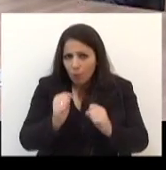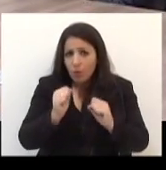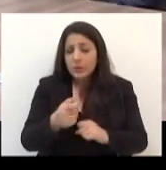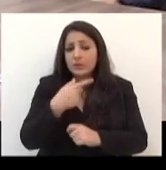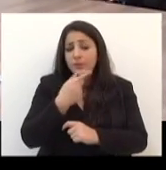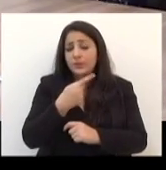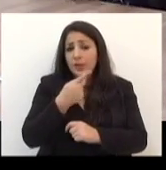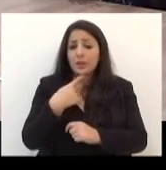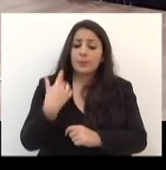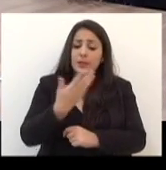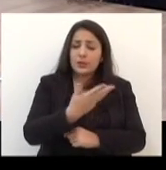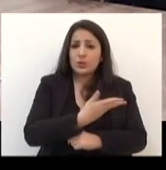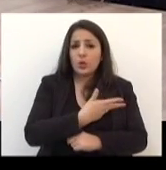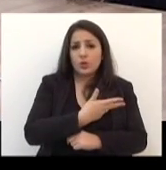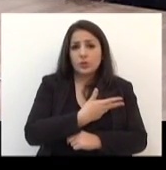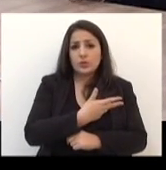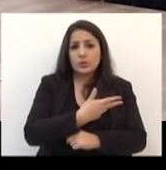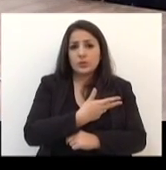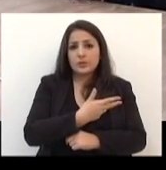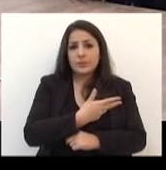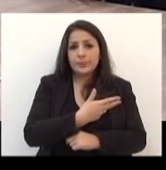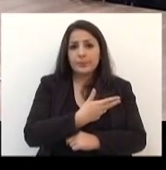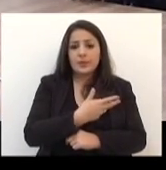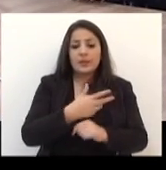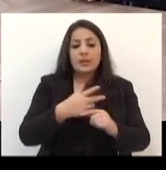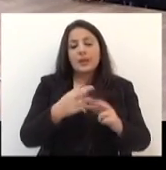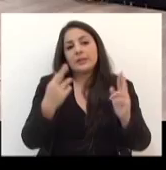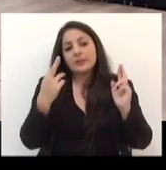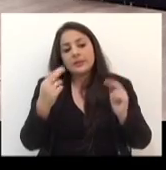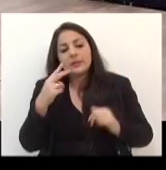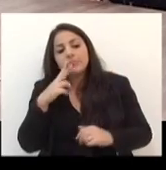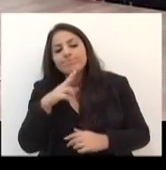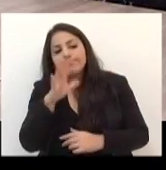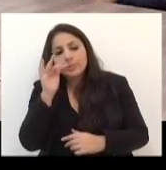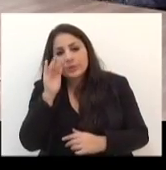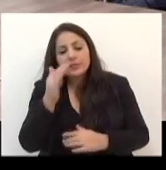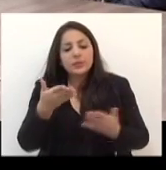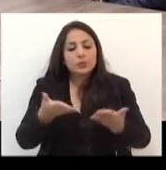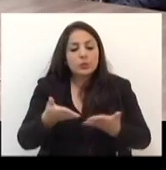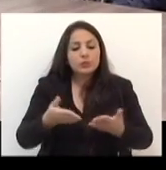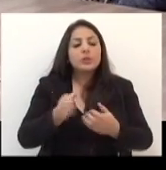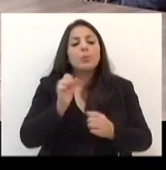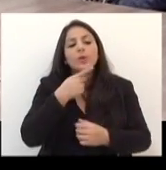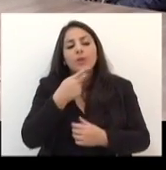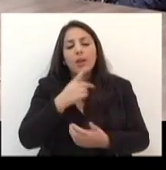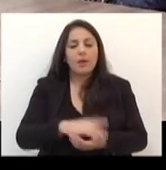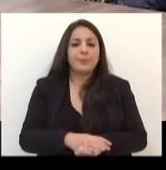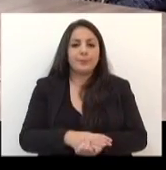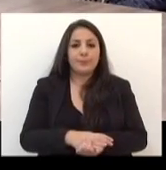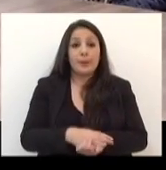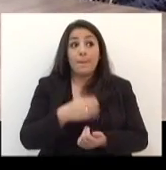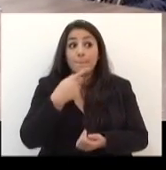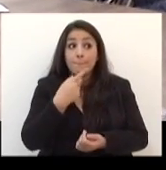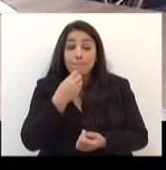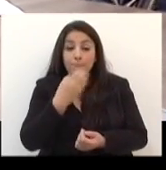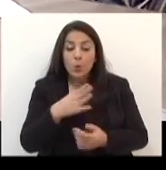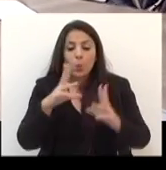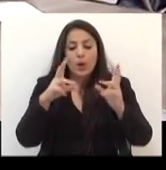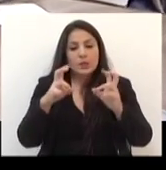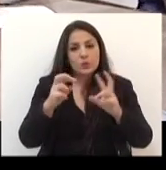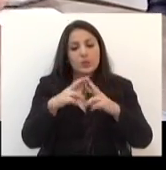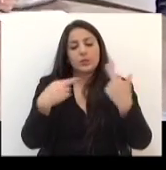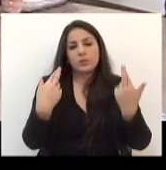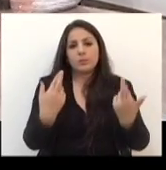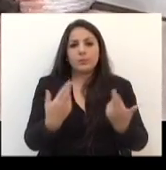pode trazer aos nossos telespectadores diante do que foi mencionado, então, hoje? Bom, essa questão da reunião